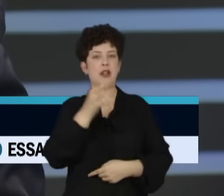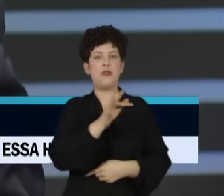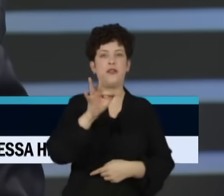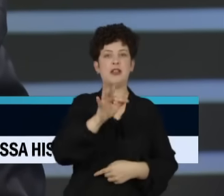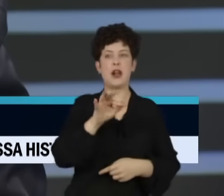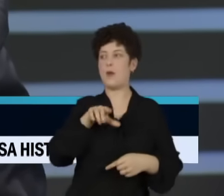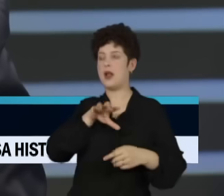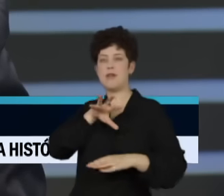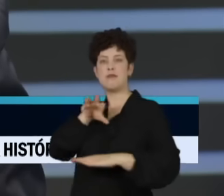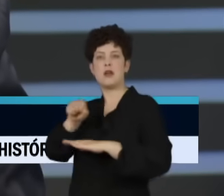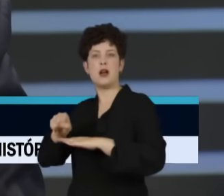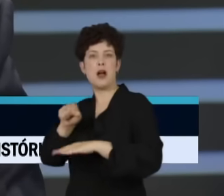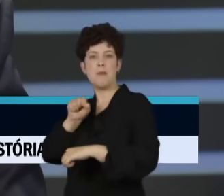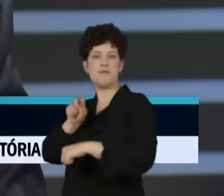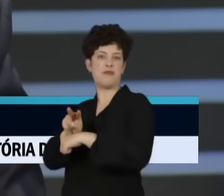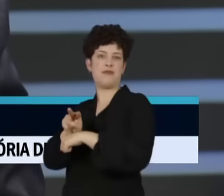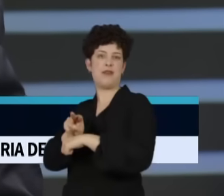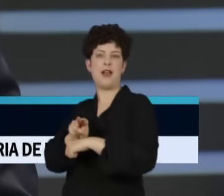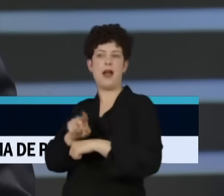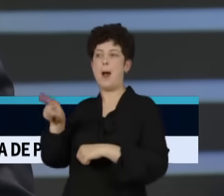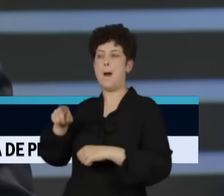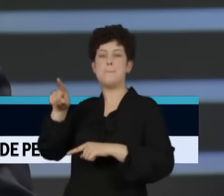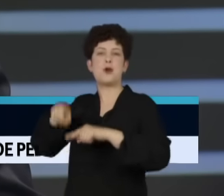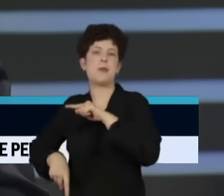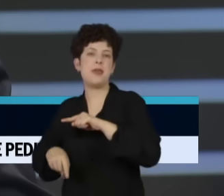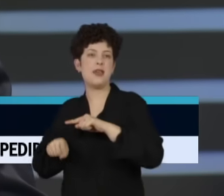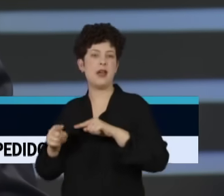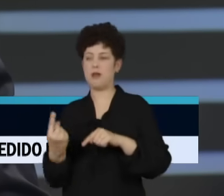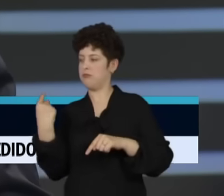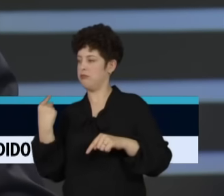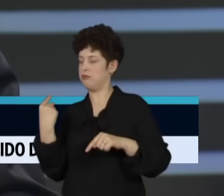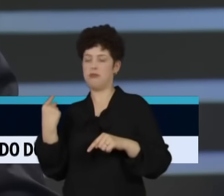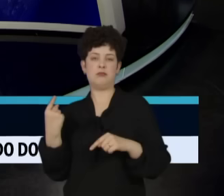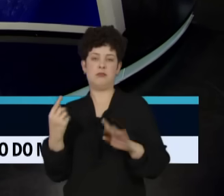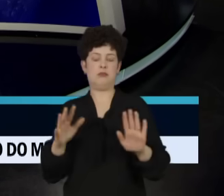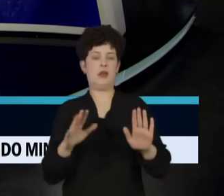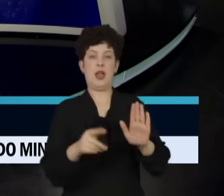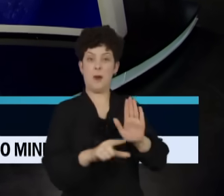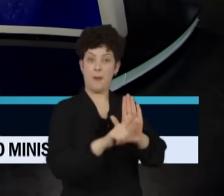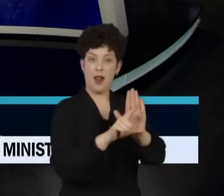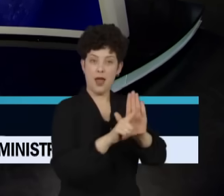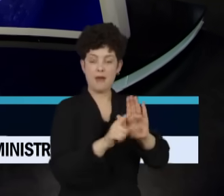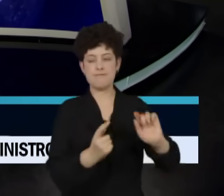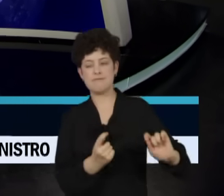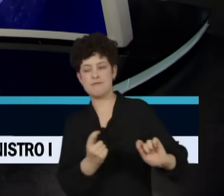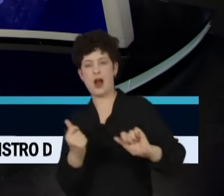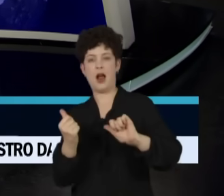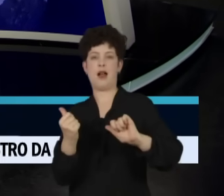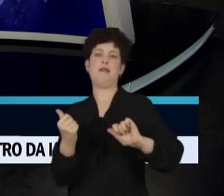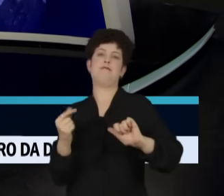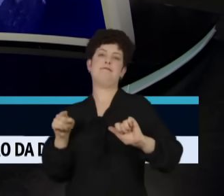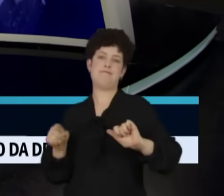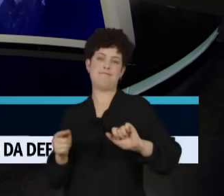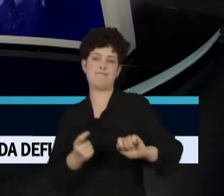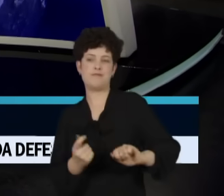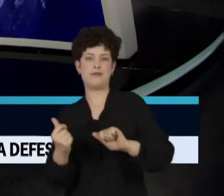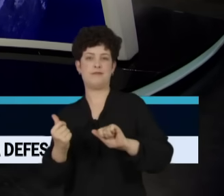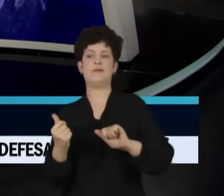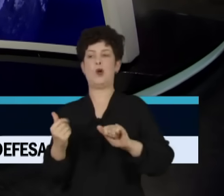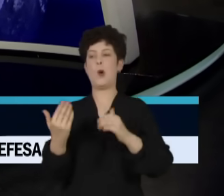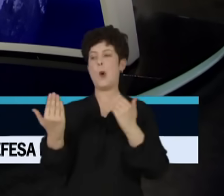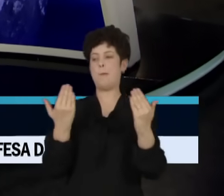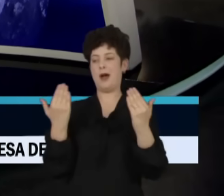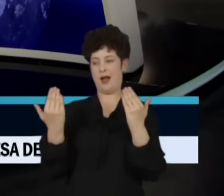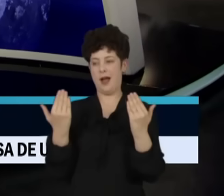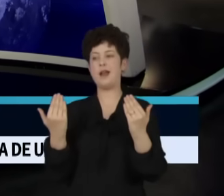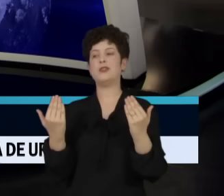a cassação do mandato como tinha antes. Então, é uma lei eh eh extremamente benéfica diante da lei anterior